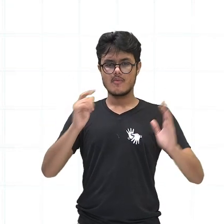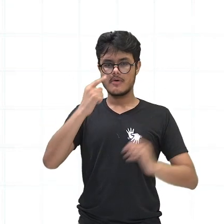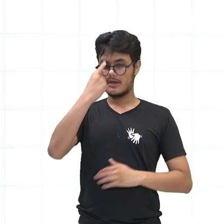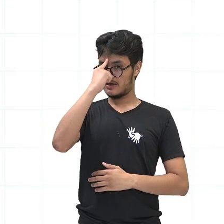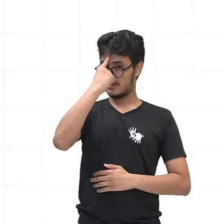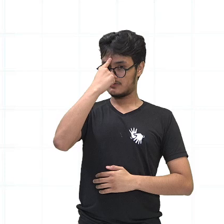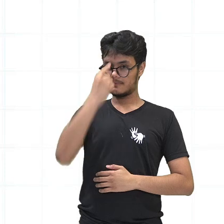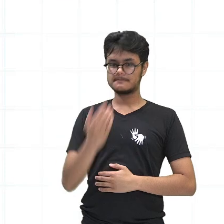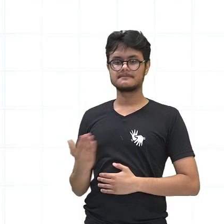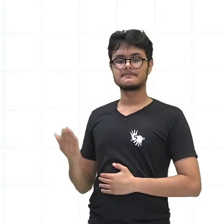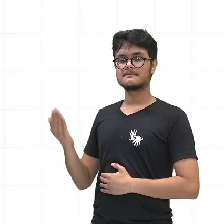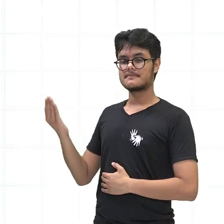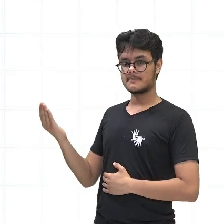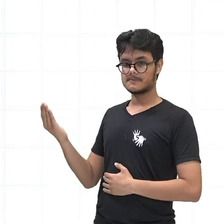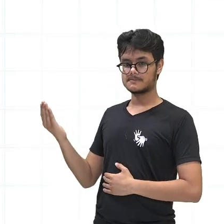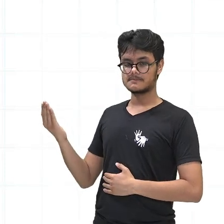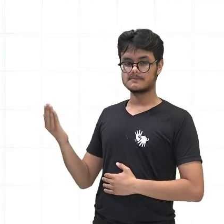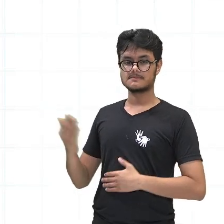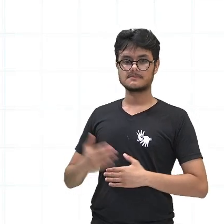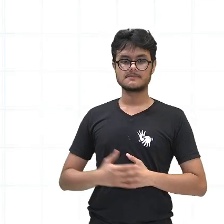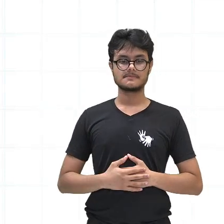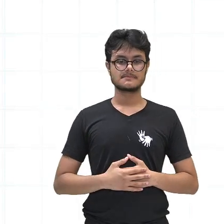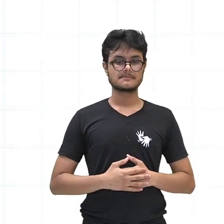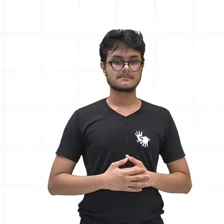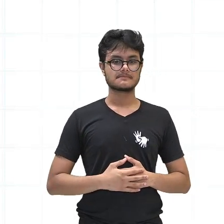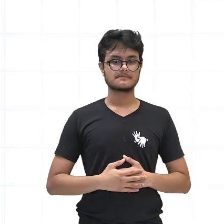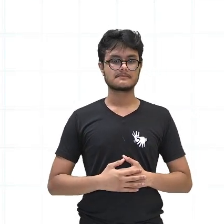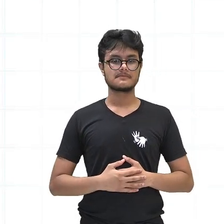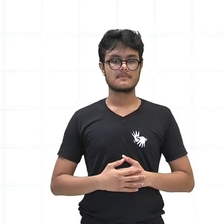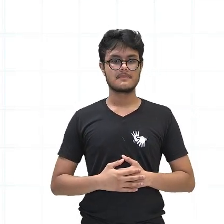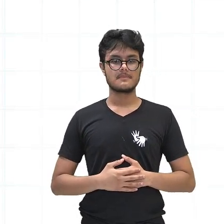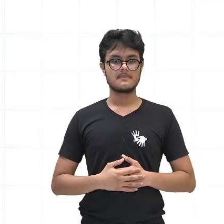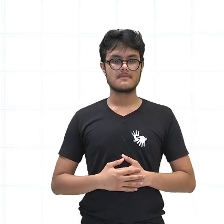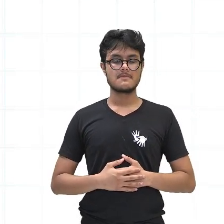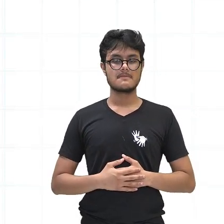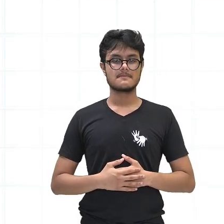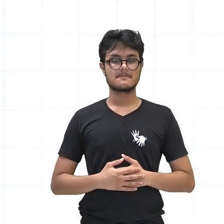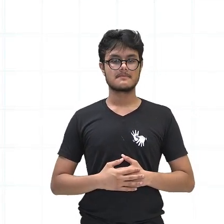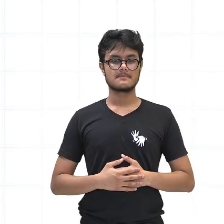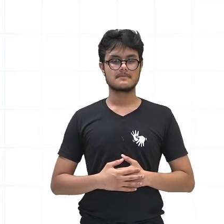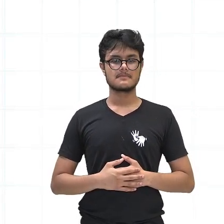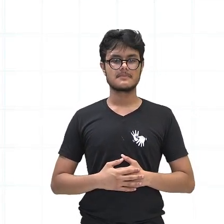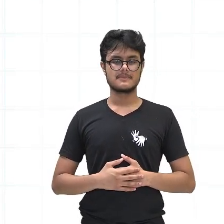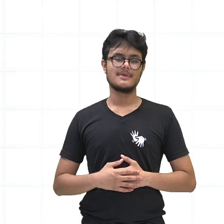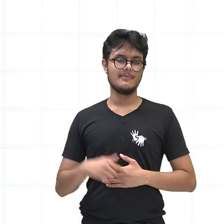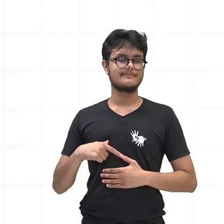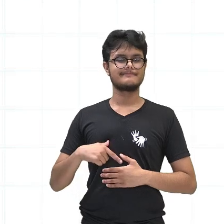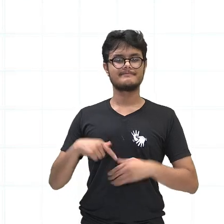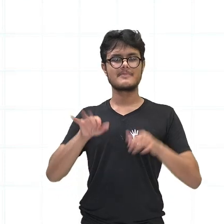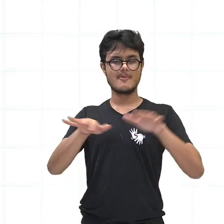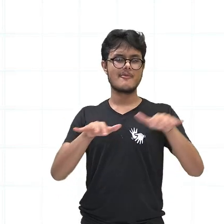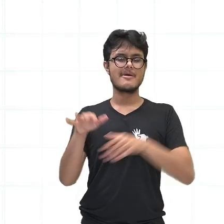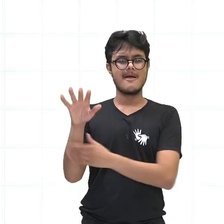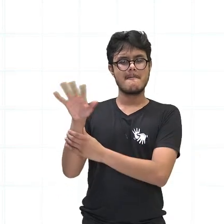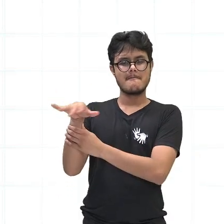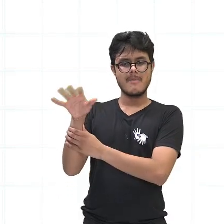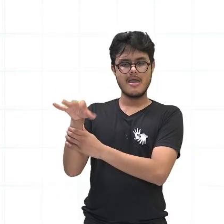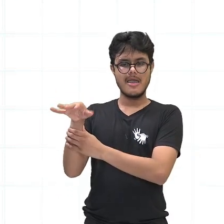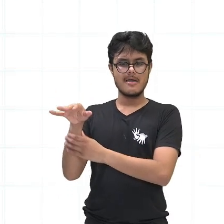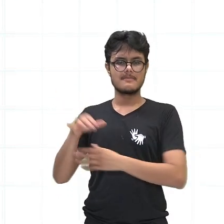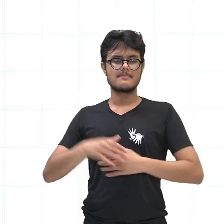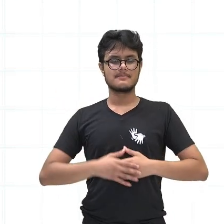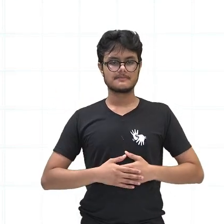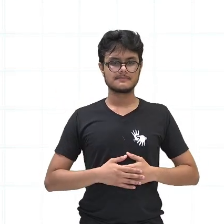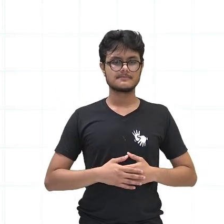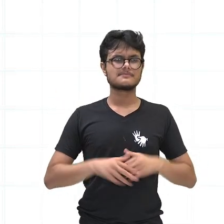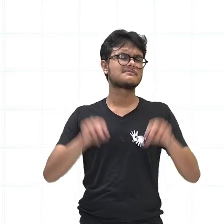vocês estão vendo, é uma dança indiana, e essa dança ela mexe muito com a questão das mãos, que ela fala dos elementos, ela